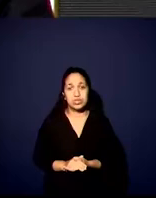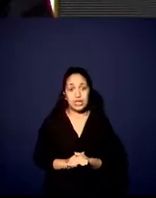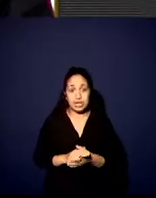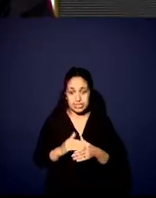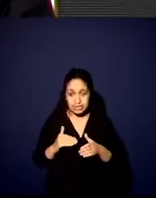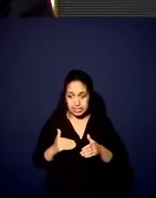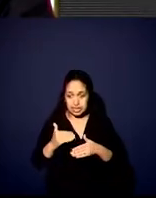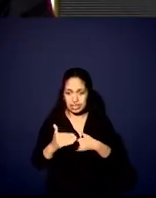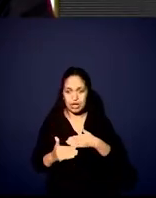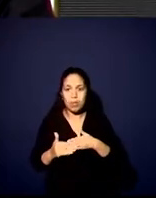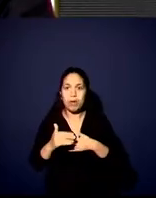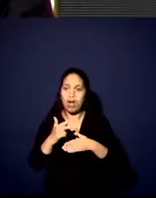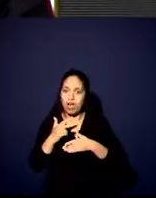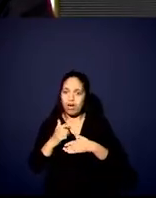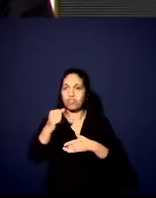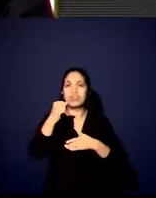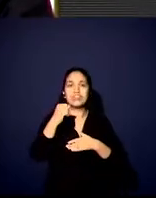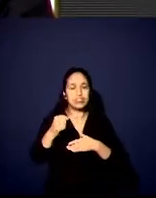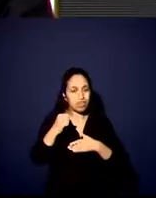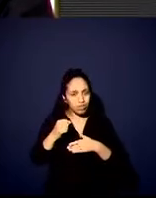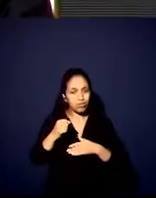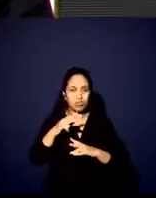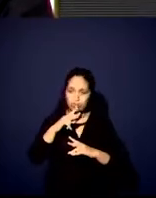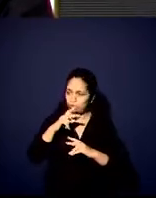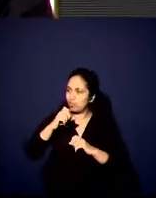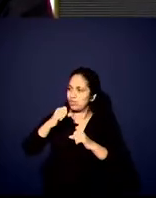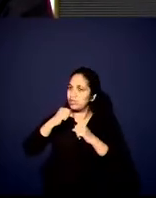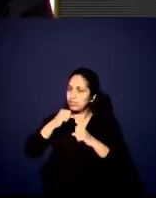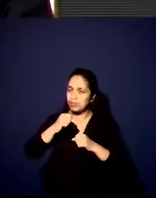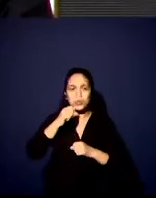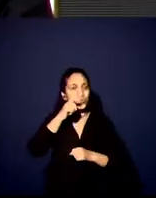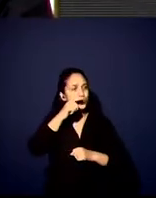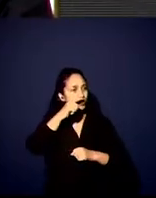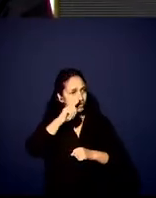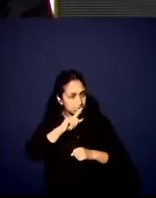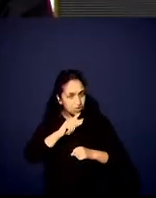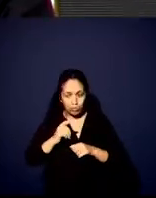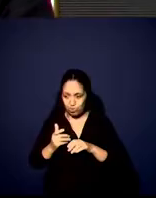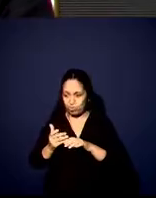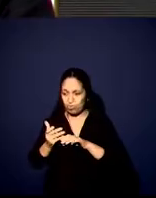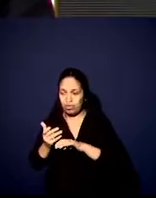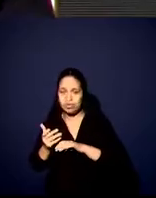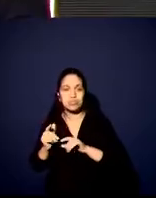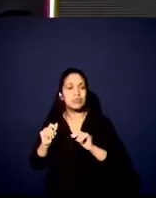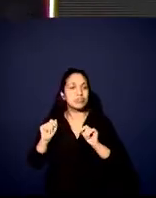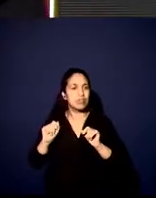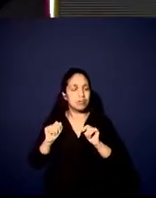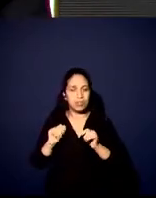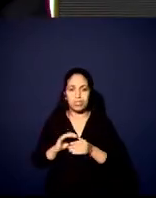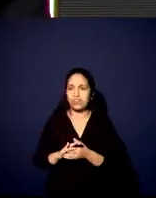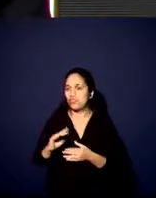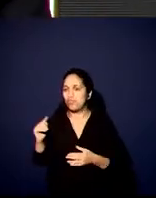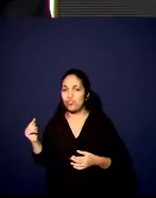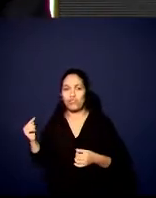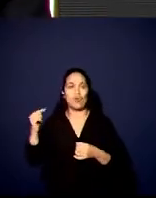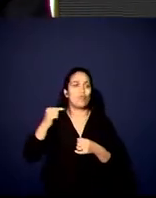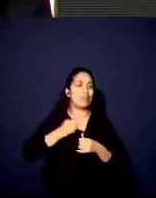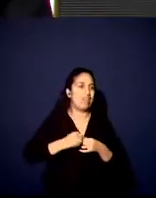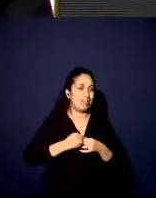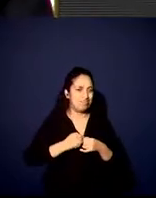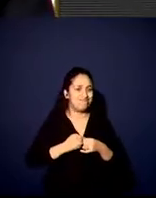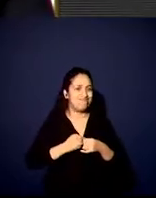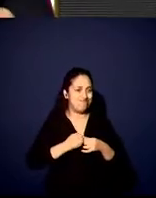etapa houve sim o fortalecimento das atribuições do congresso nacional no sentido de retomar suas prerrogativas